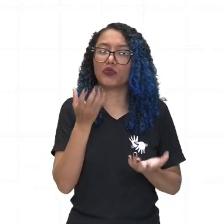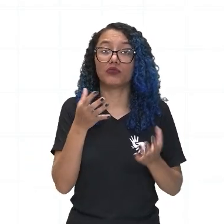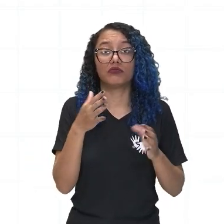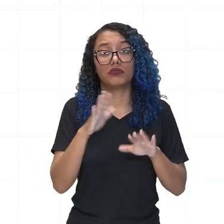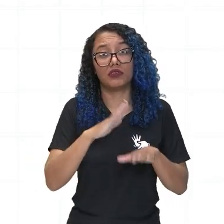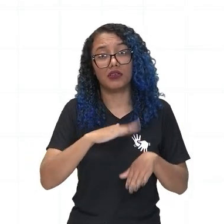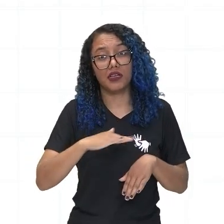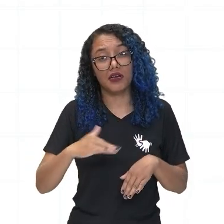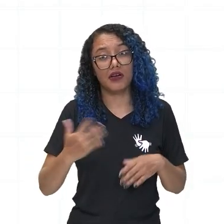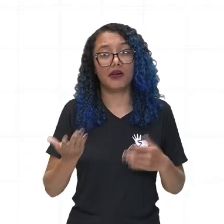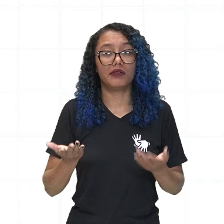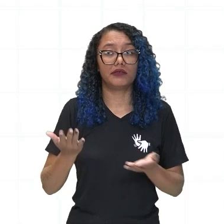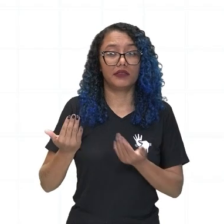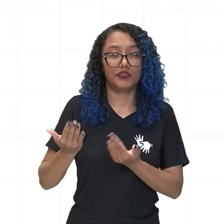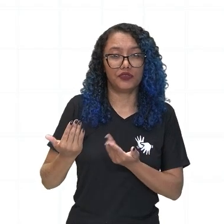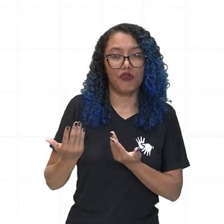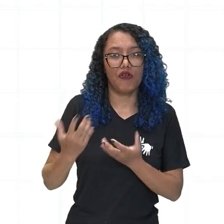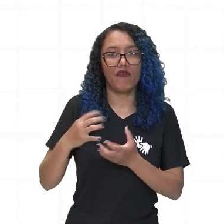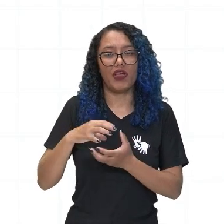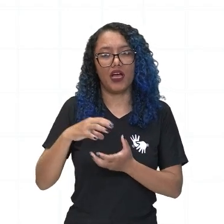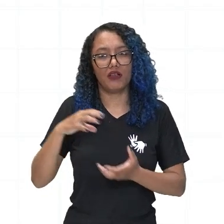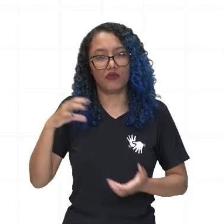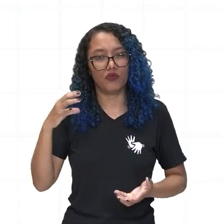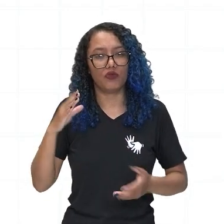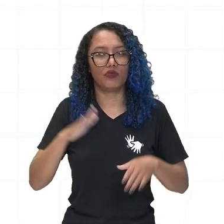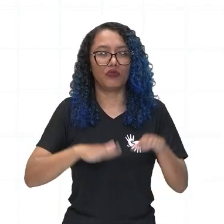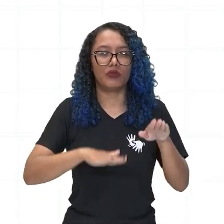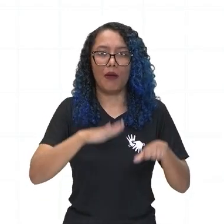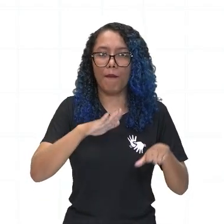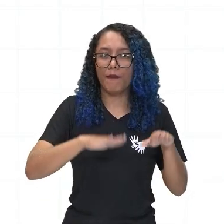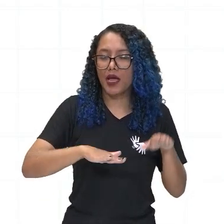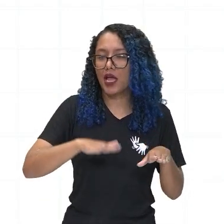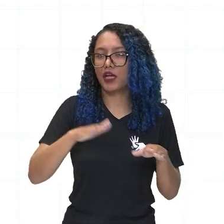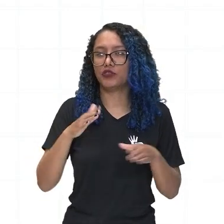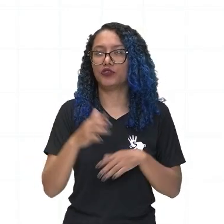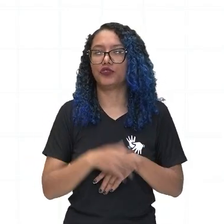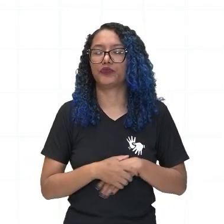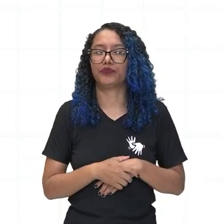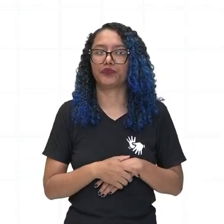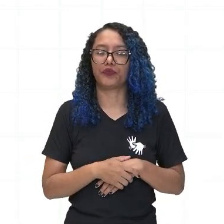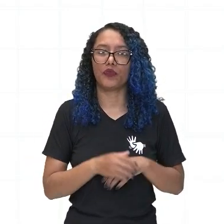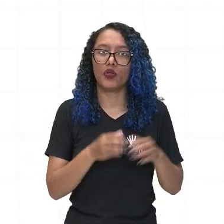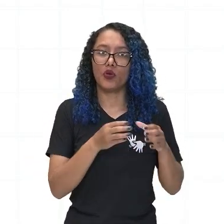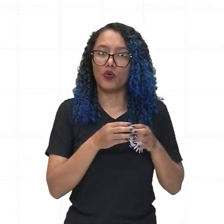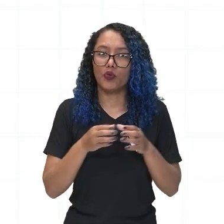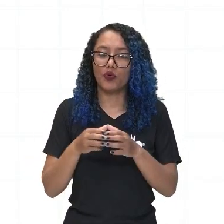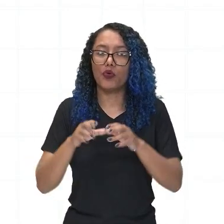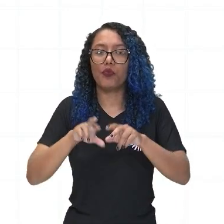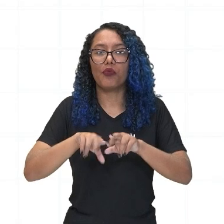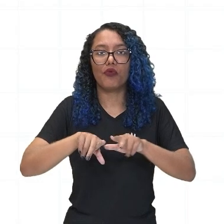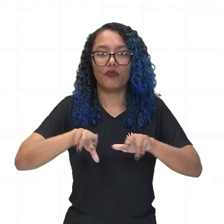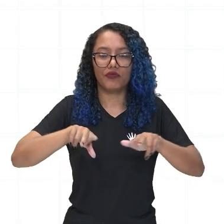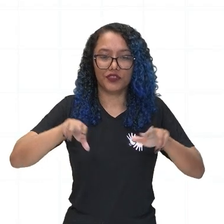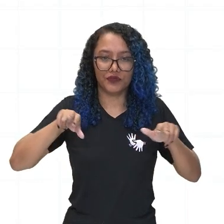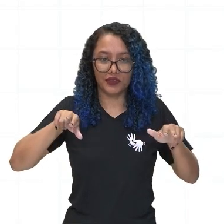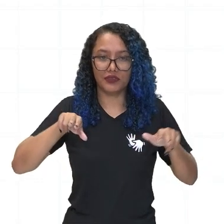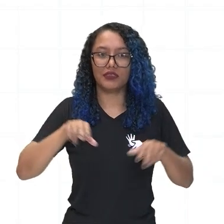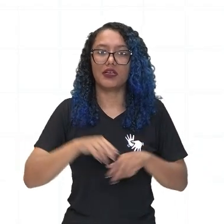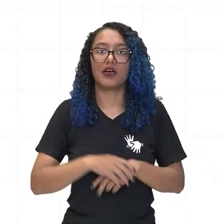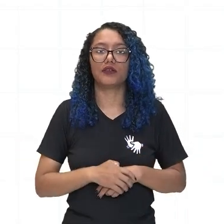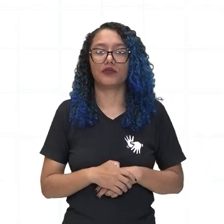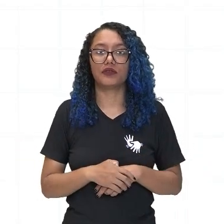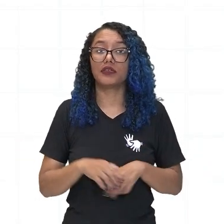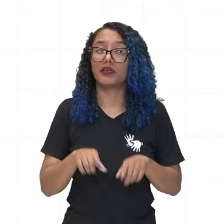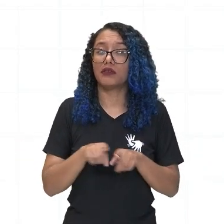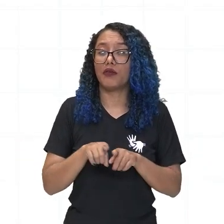adulto, intelectualmente de vários níveis, né, que pode incluir desde crianças até adultos com formação universitária. Muito